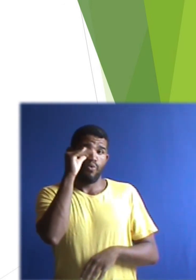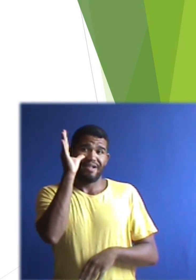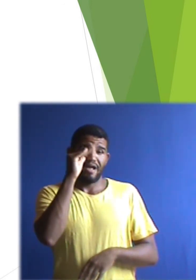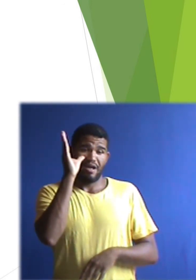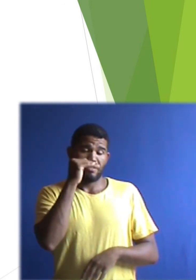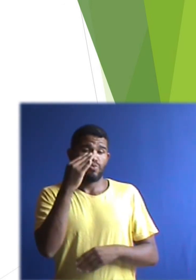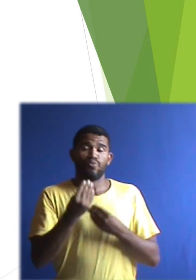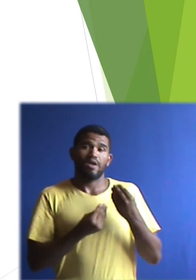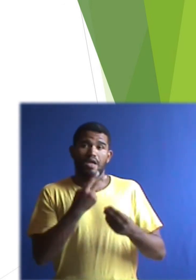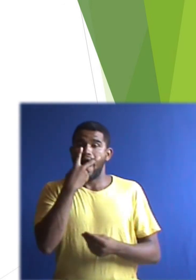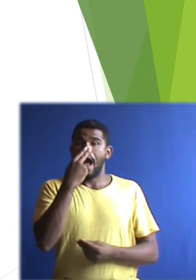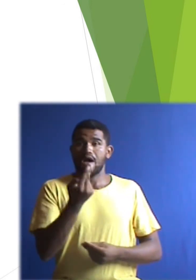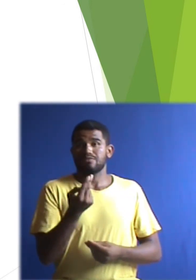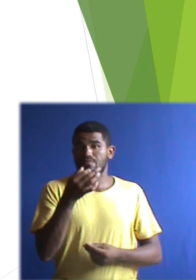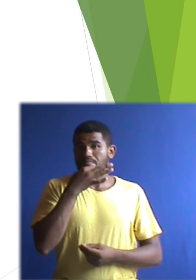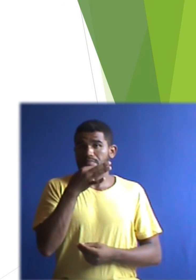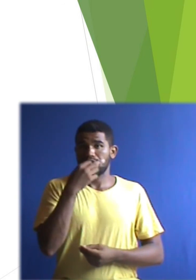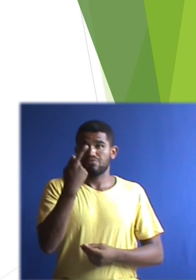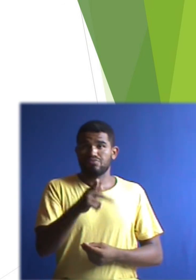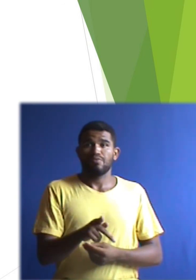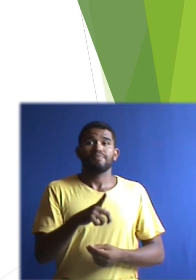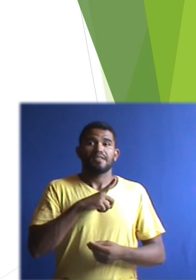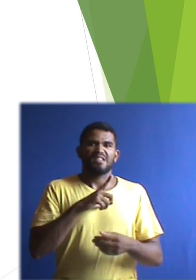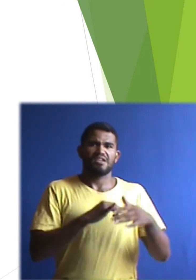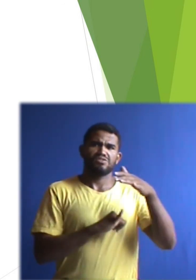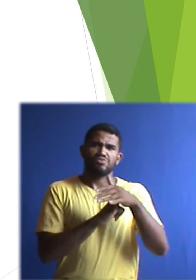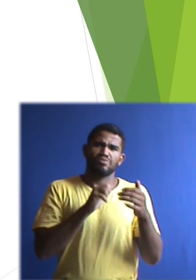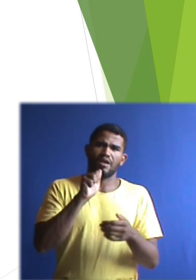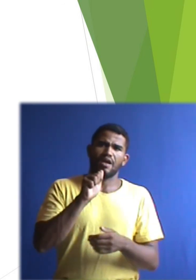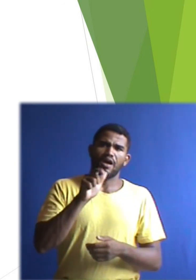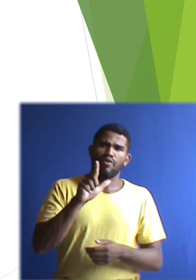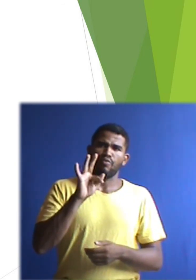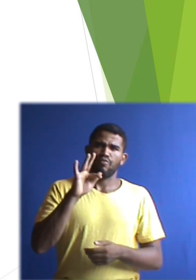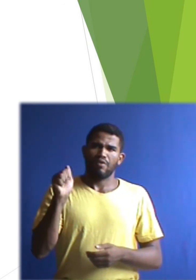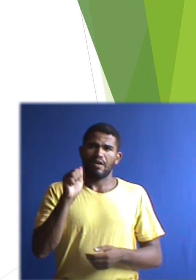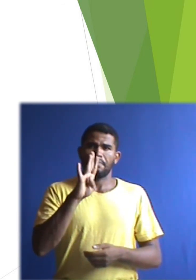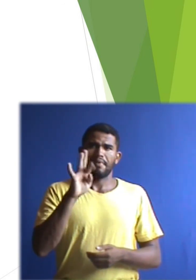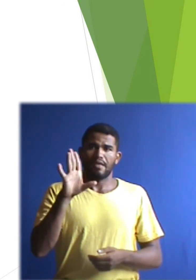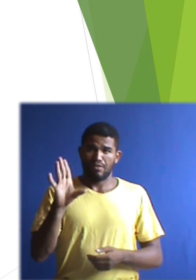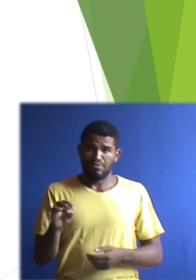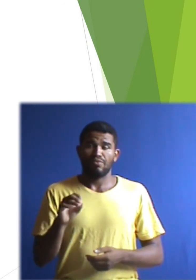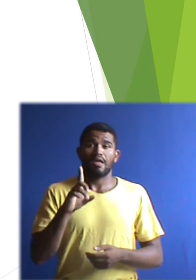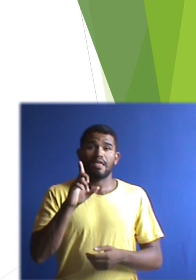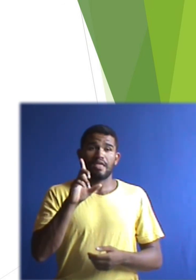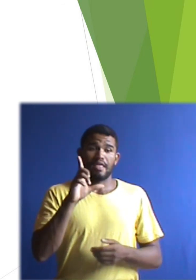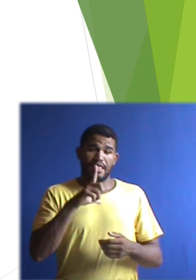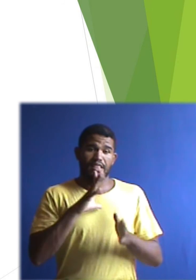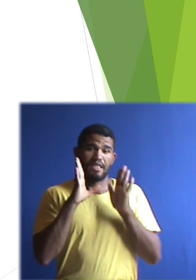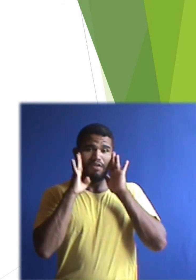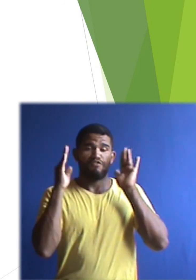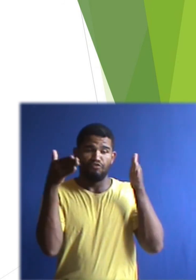vê o que tu acha. Tem esse Instituto Alfa e Beto, que ele é mais voltado para